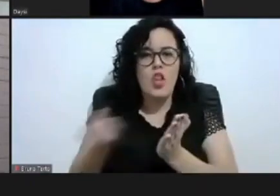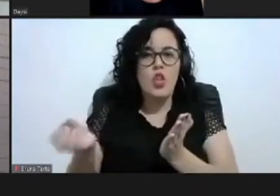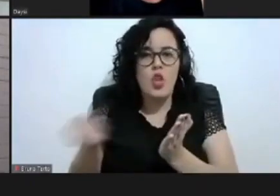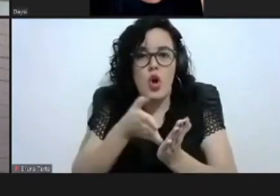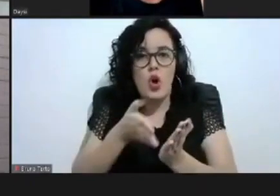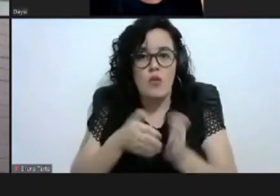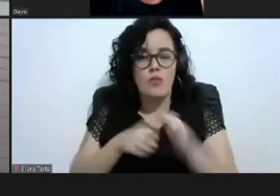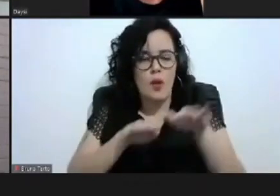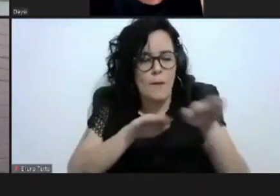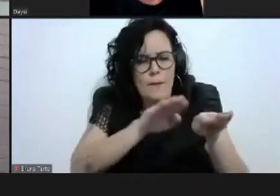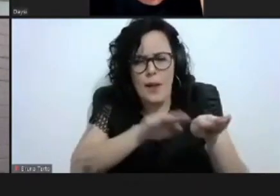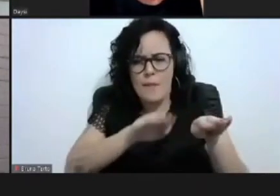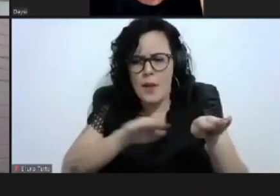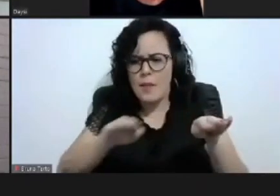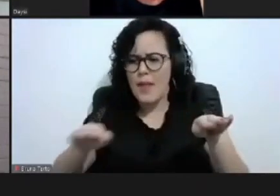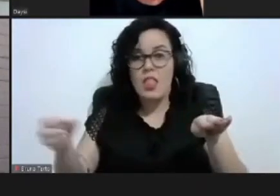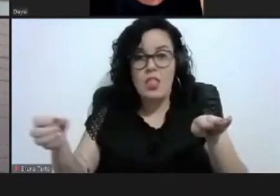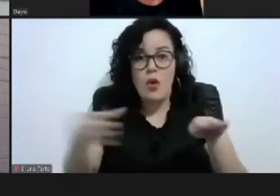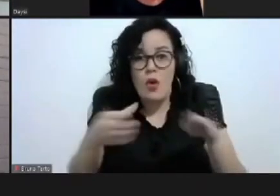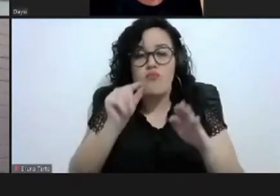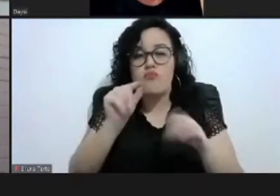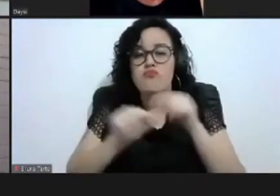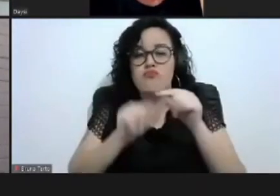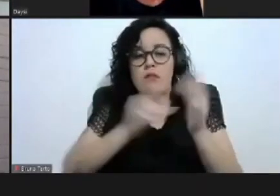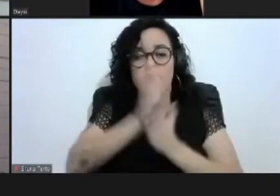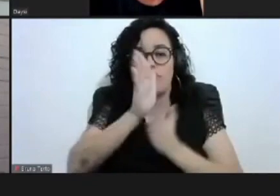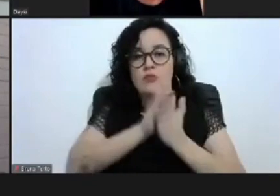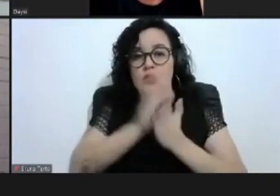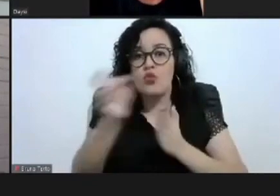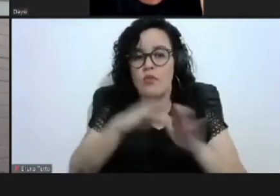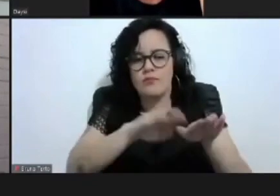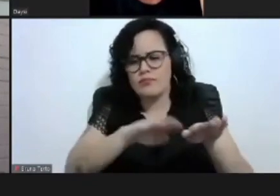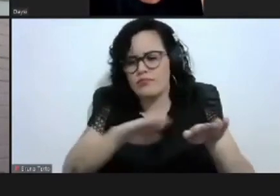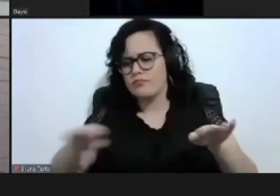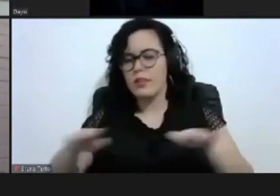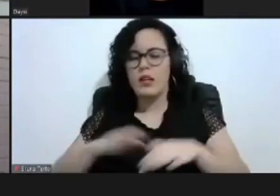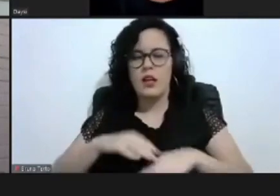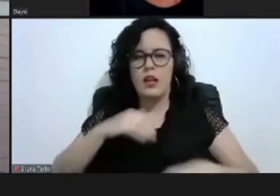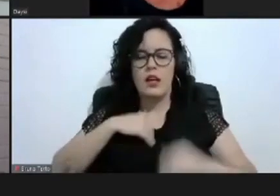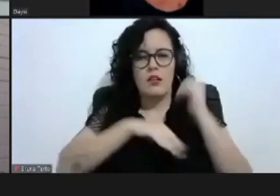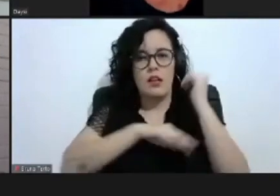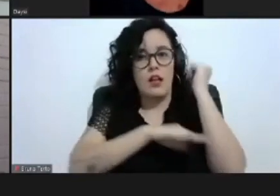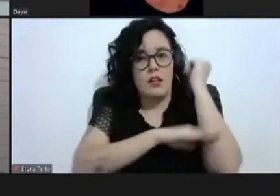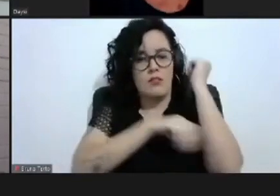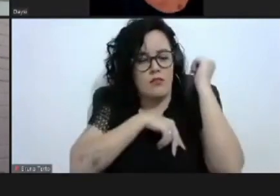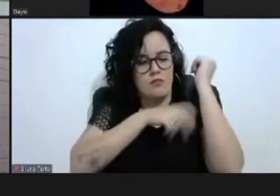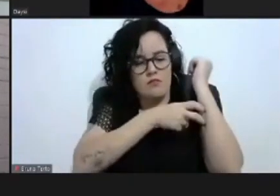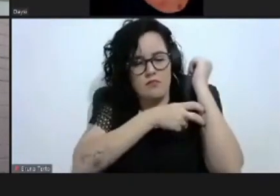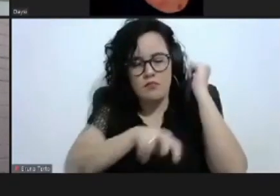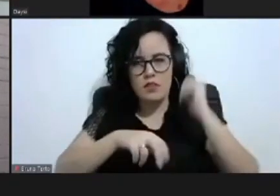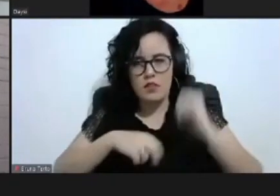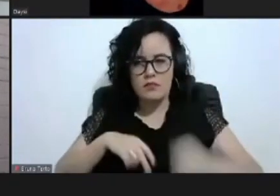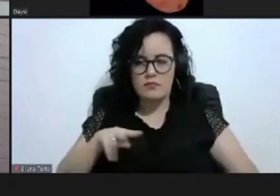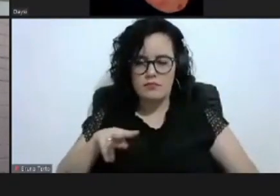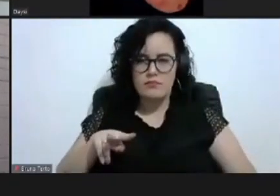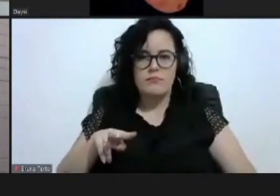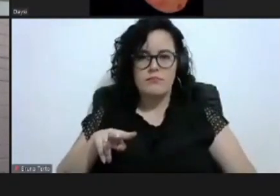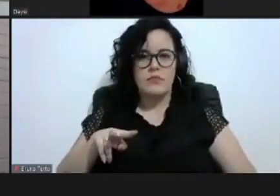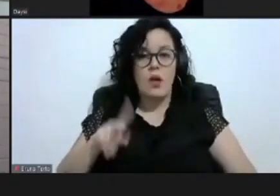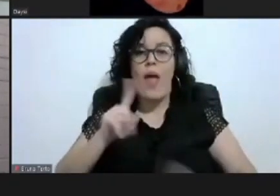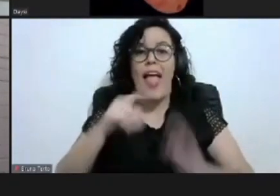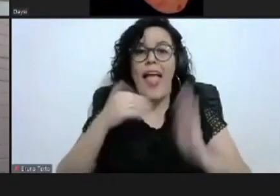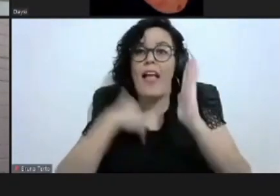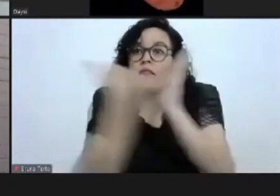títulos recém-lançados. Quando eu saio do elevador, já me chama muita atenção, eu não estou exagerando, tá, gente? Estou descrevendo o